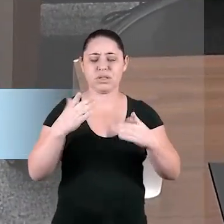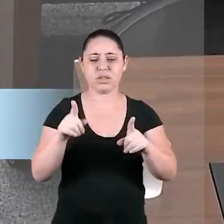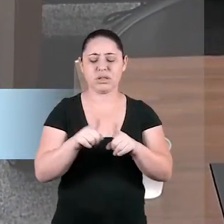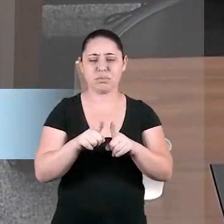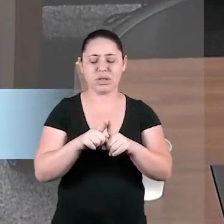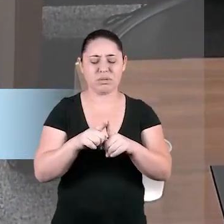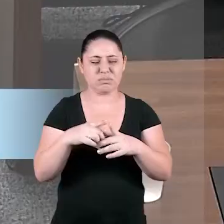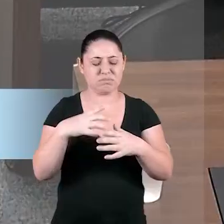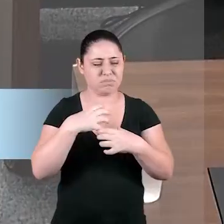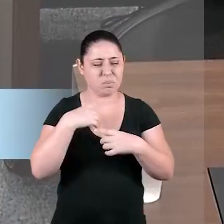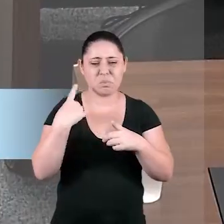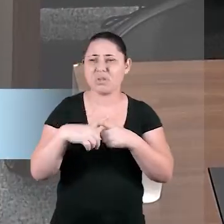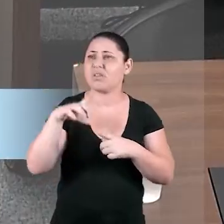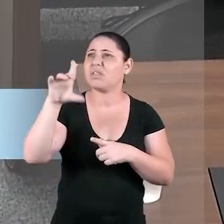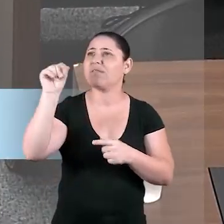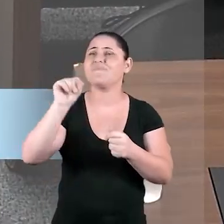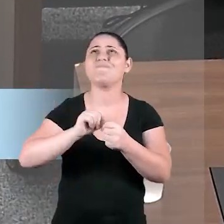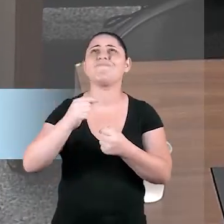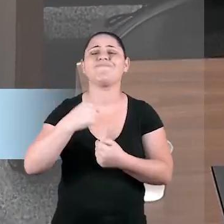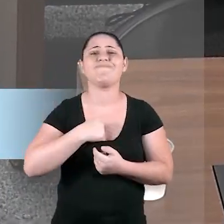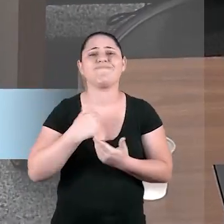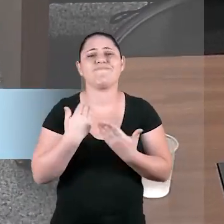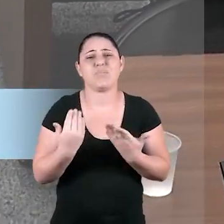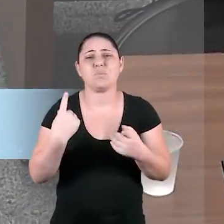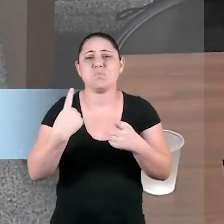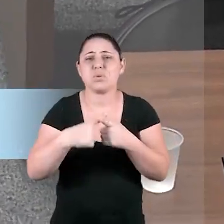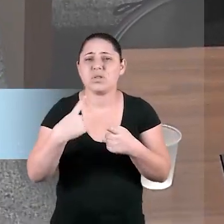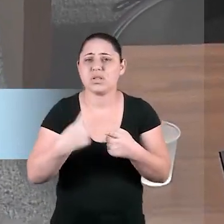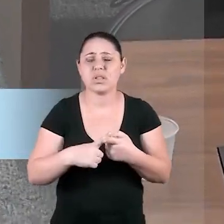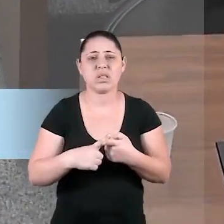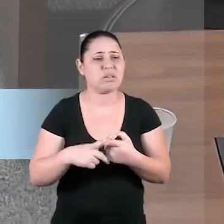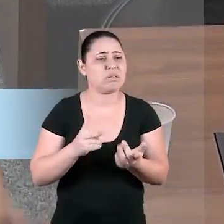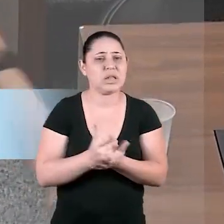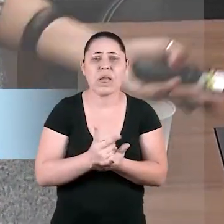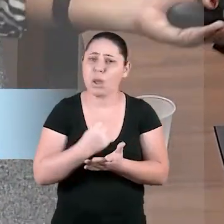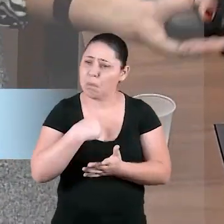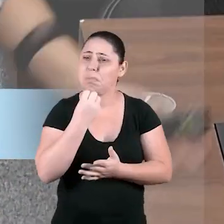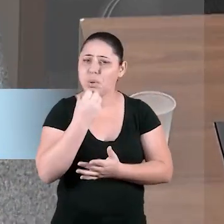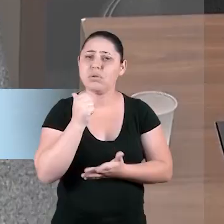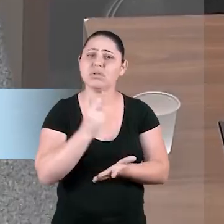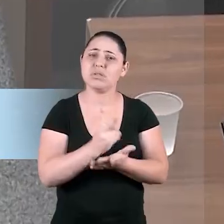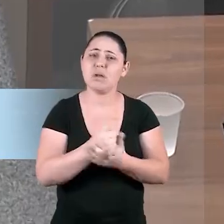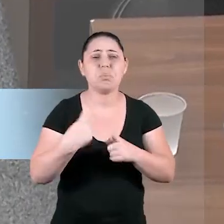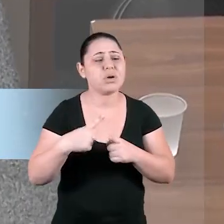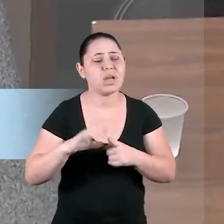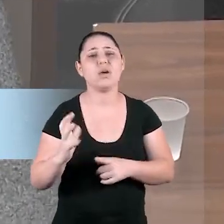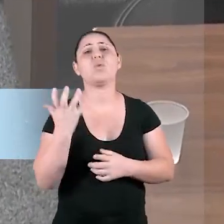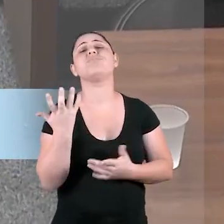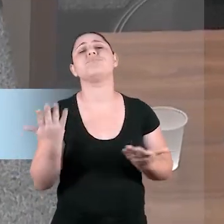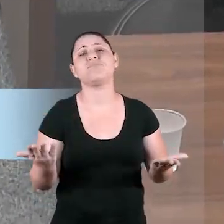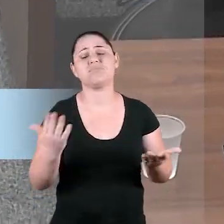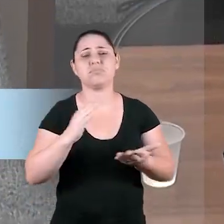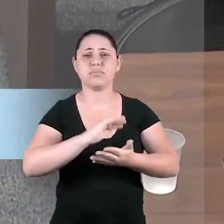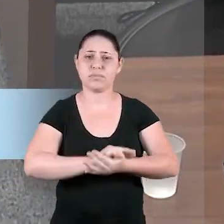primeiras coisas. Por que Deus fez isso comigo? Né? Por que eu estou passando por isso? Eu sempre fui tão boa, né? Por que está